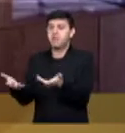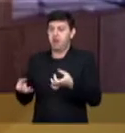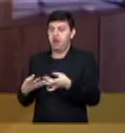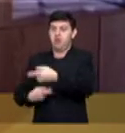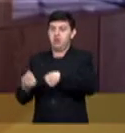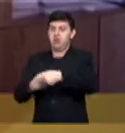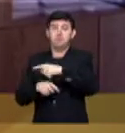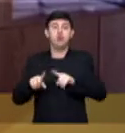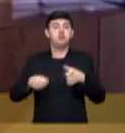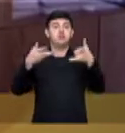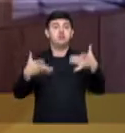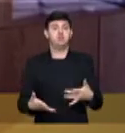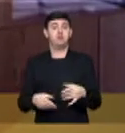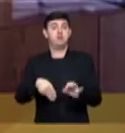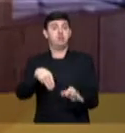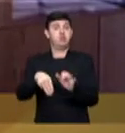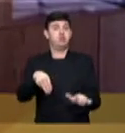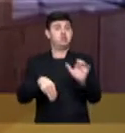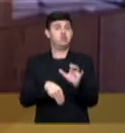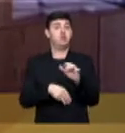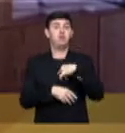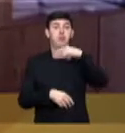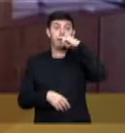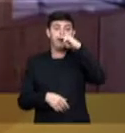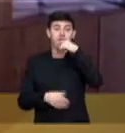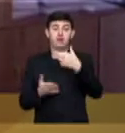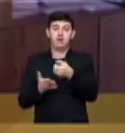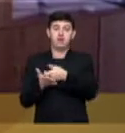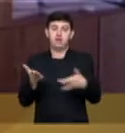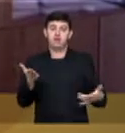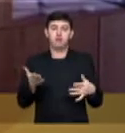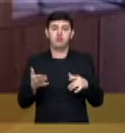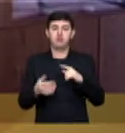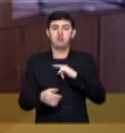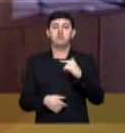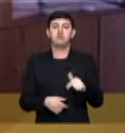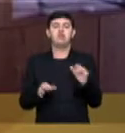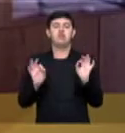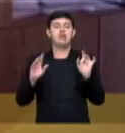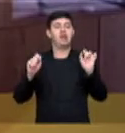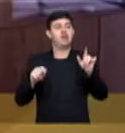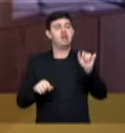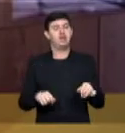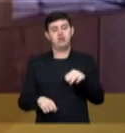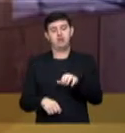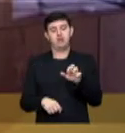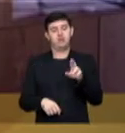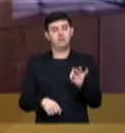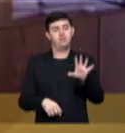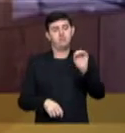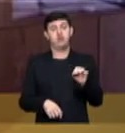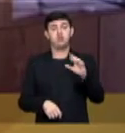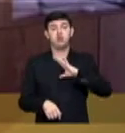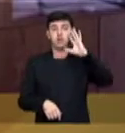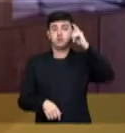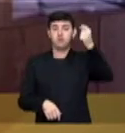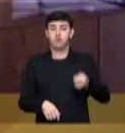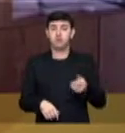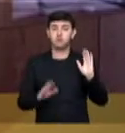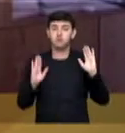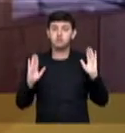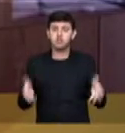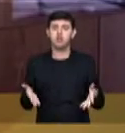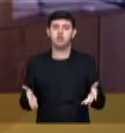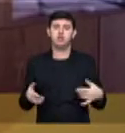bem colocou o ministro Fachin no relatório, ela traz uma questão meritória que tem sido resolvida, muitas vezes, por